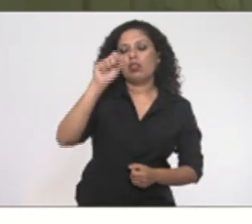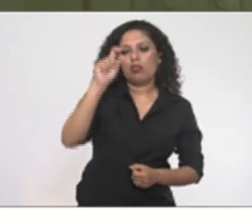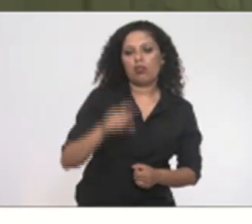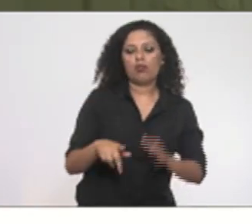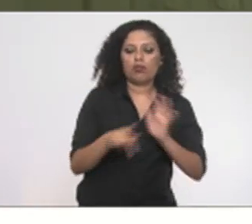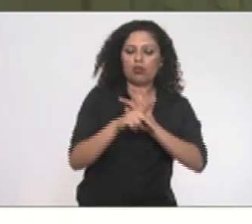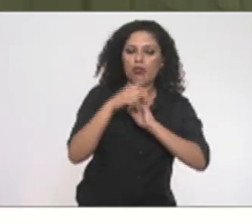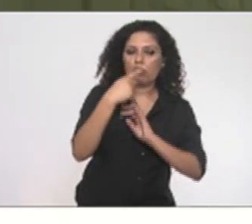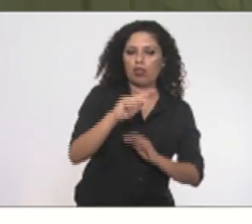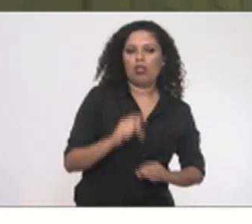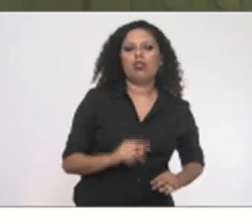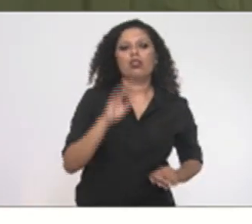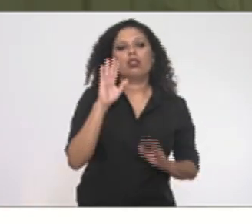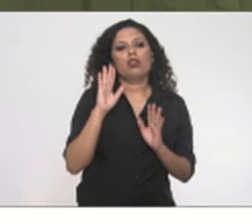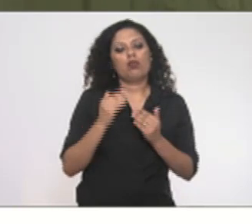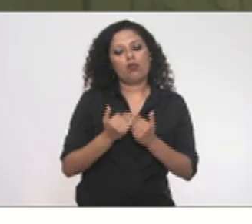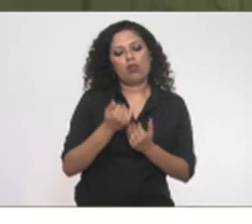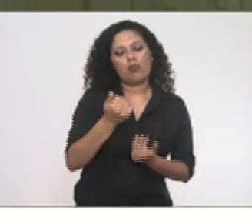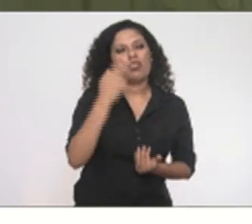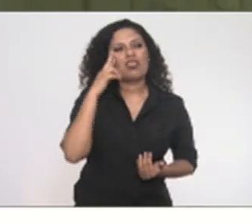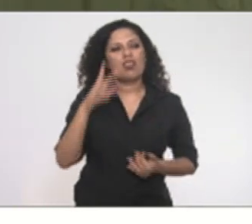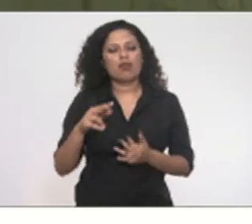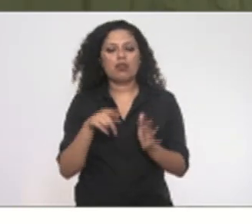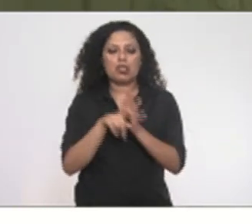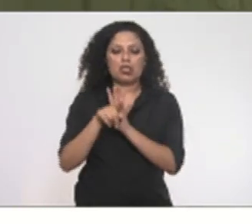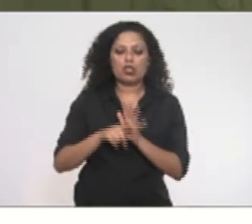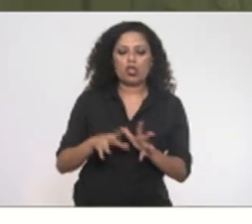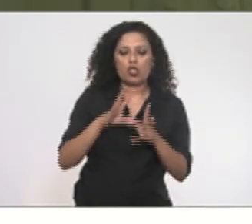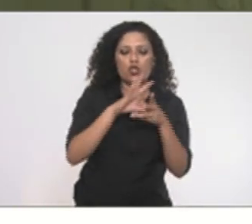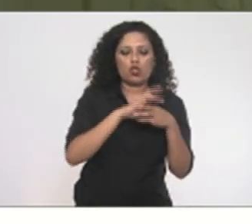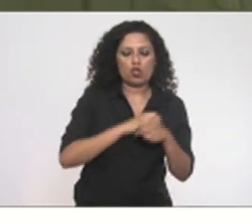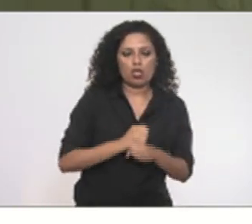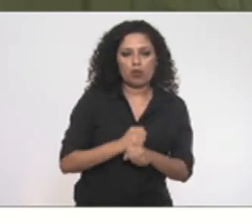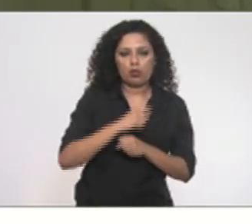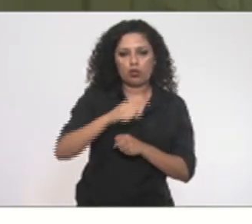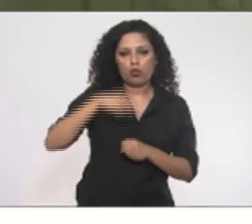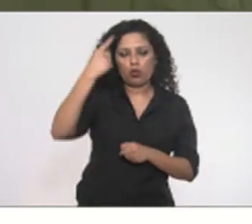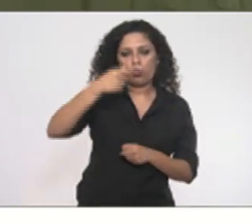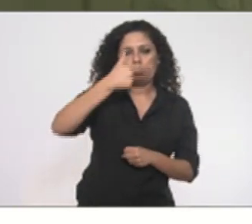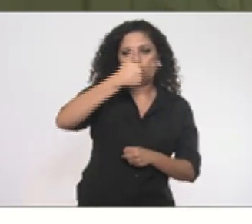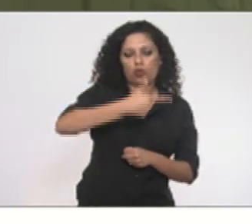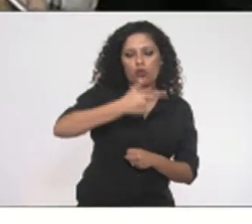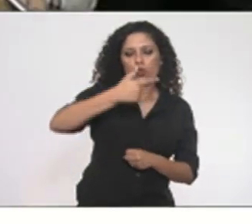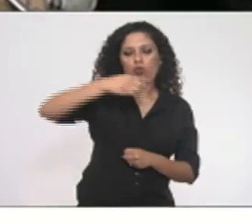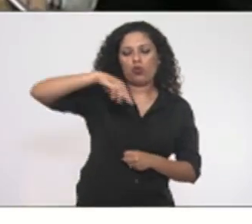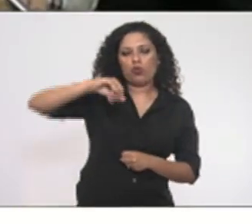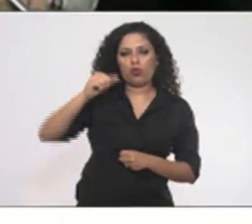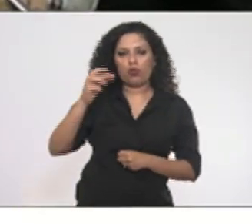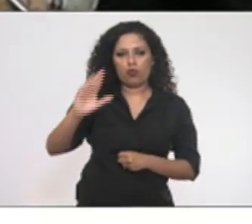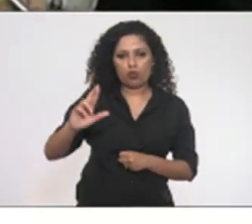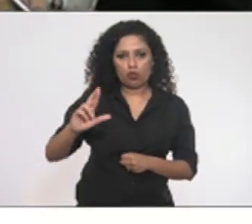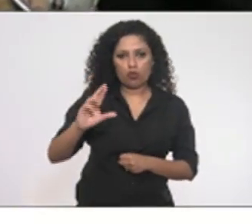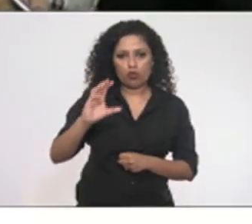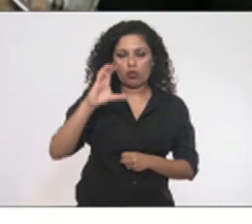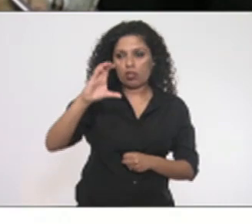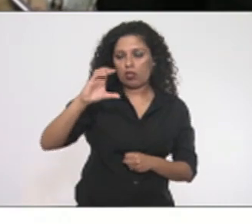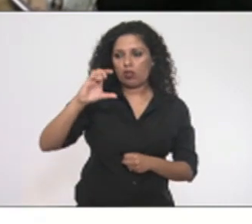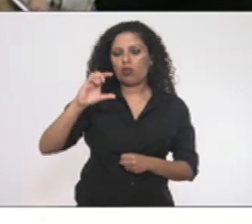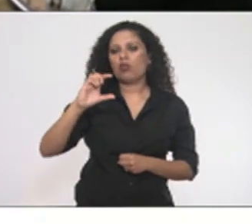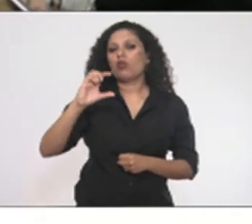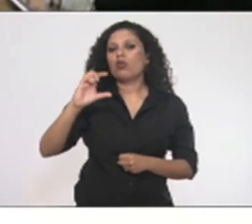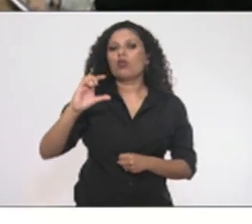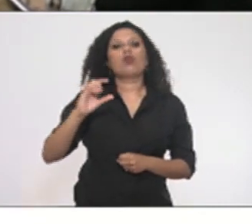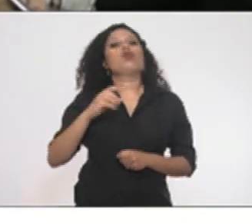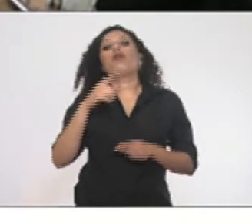Então, isso deve liberar, a gente estima que nos próximos anos, liberar algo como 12 milhões de metros cúbicos de gás a serem comercializados, não mais